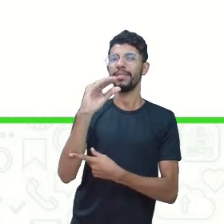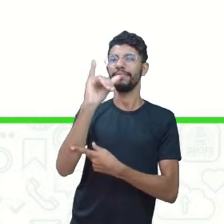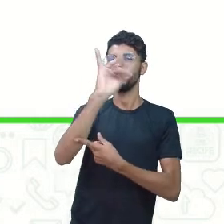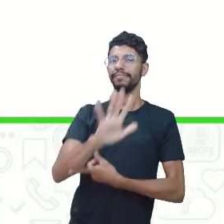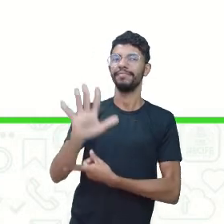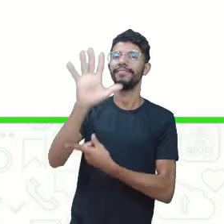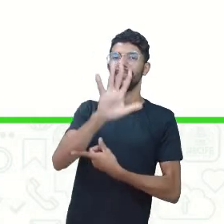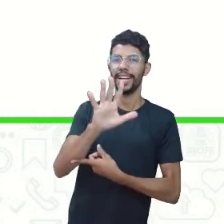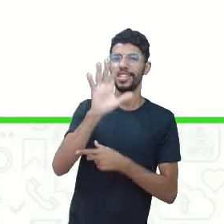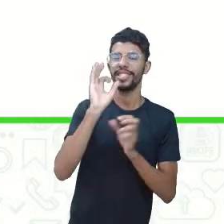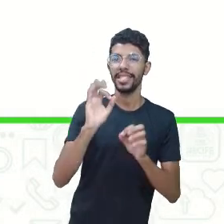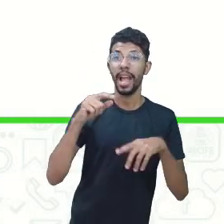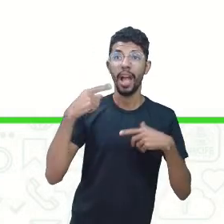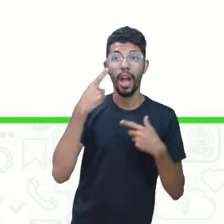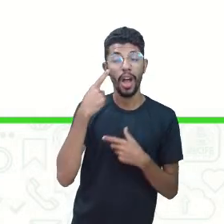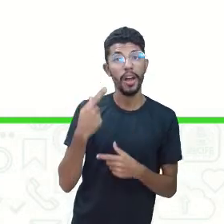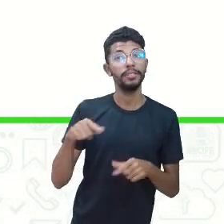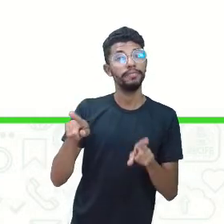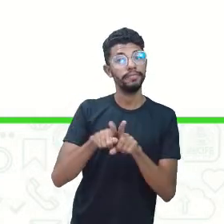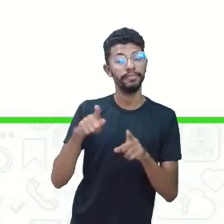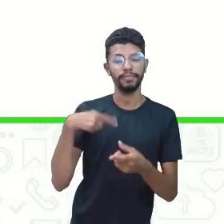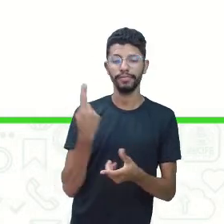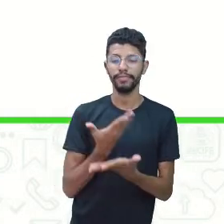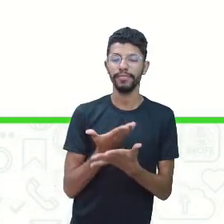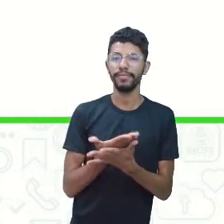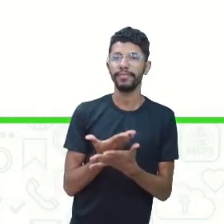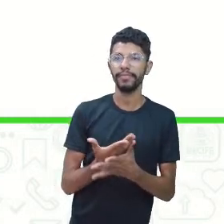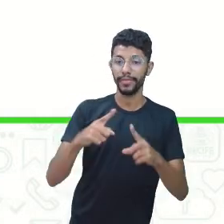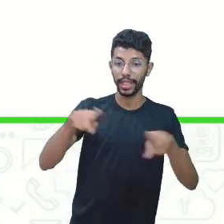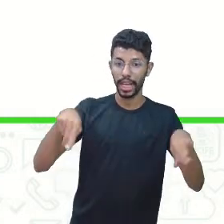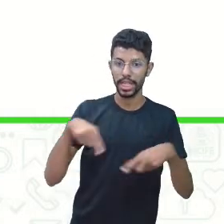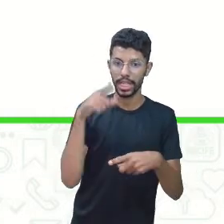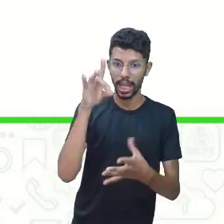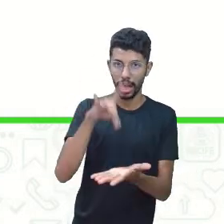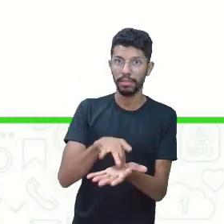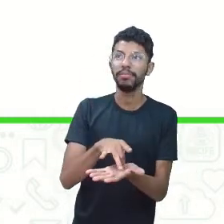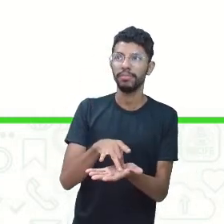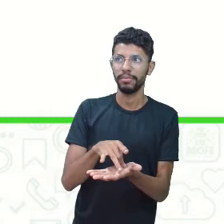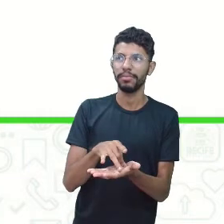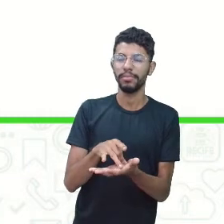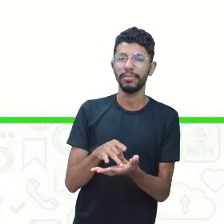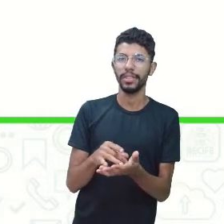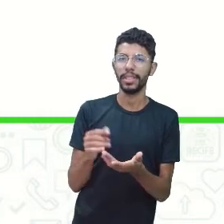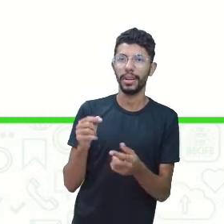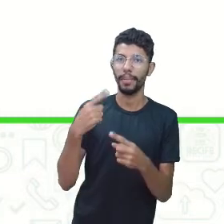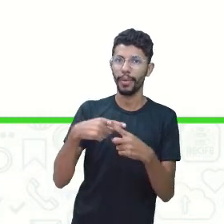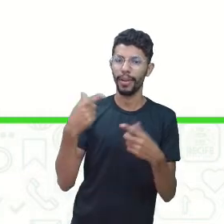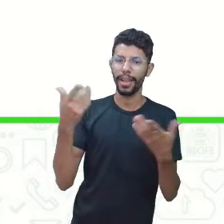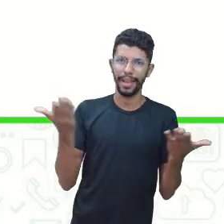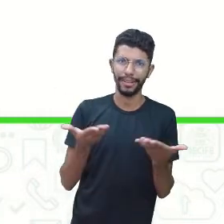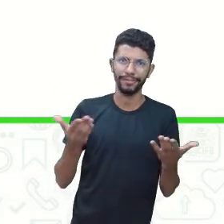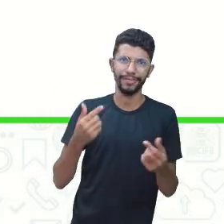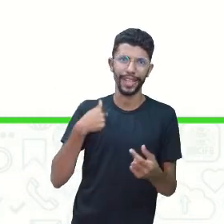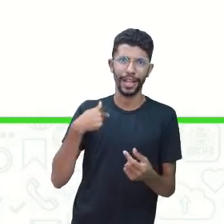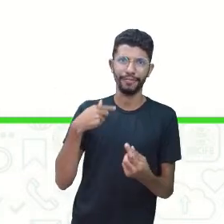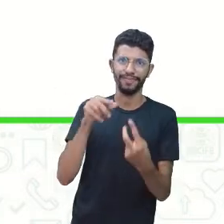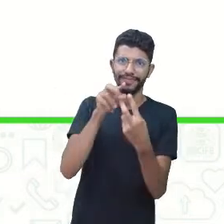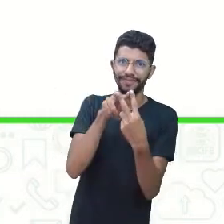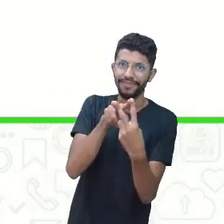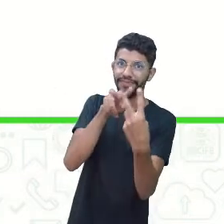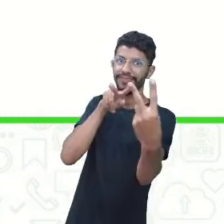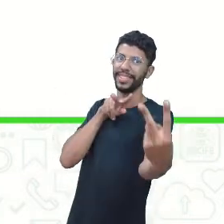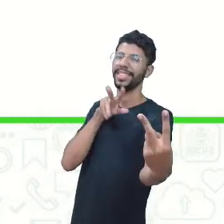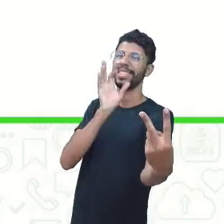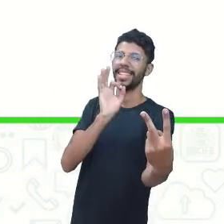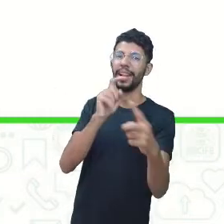de imagem. E nas nossas aulas, em sala de aula, porque essa eu estou aqui e vocês estão daí, assistindo. Eu